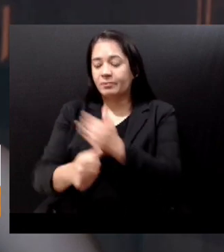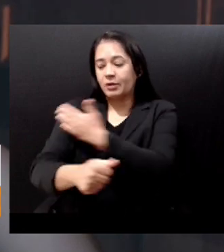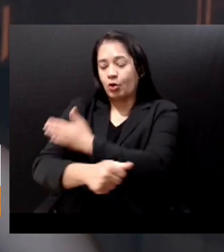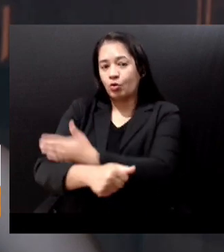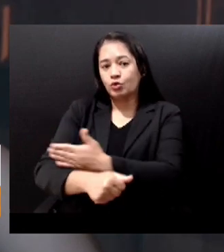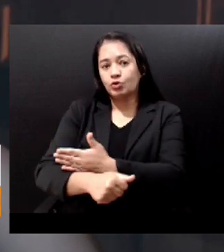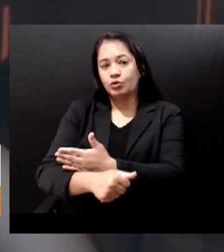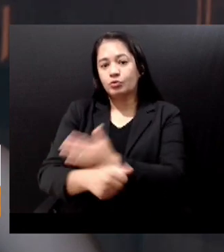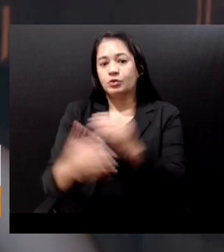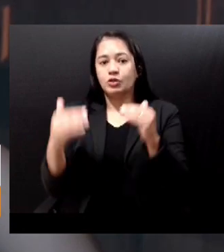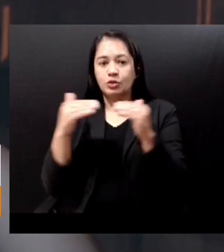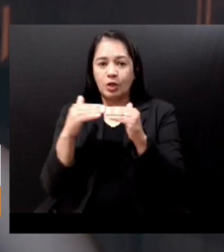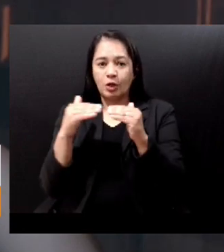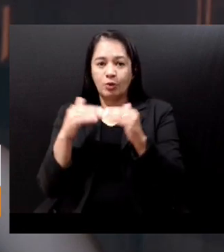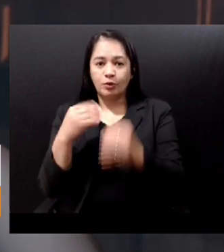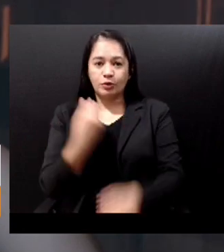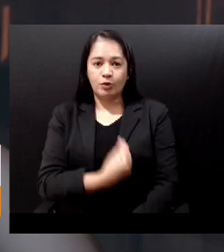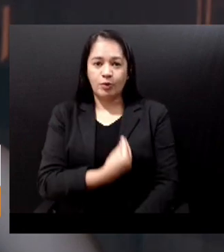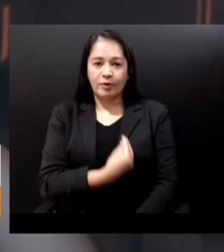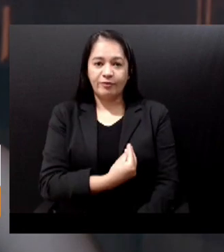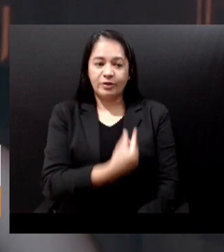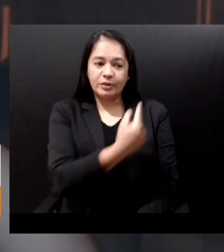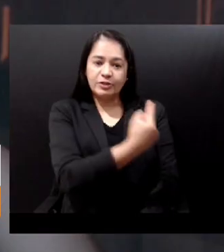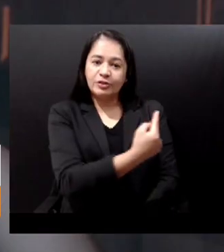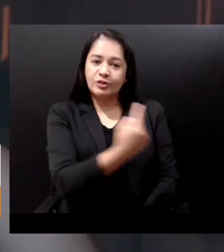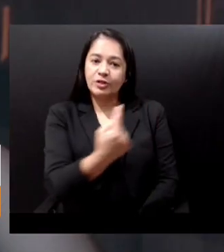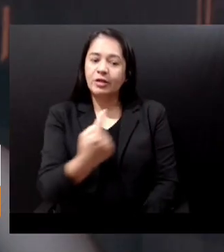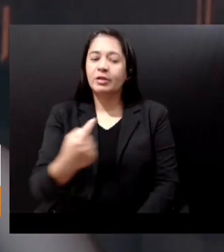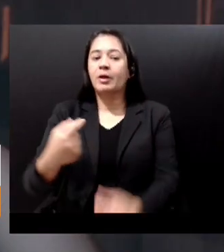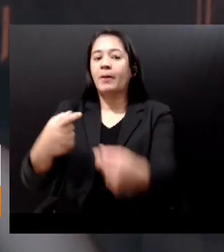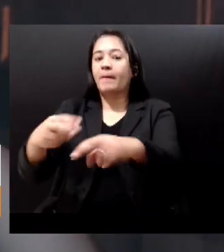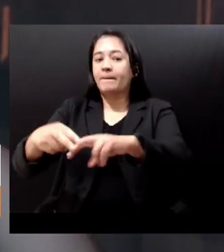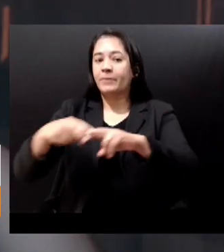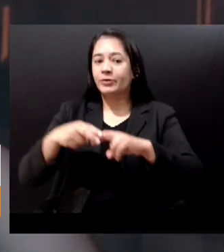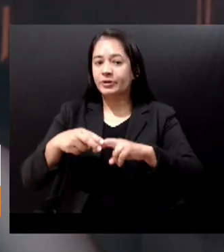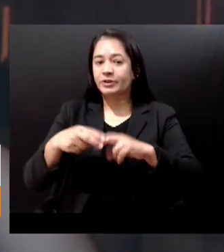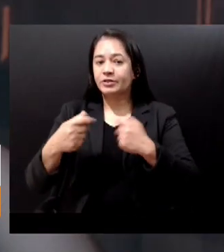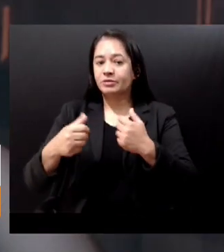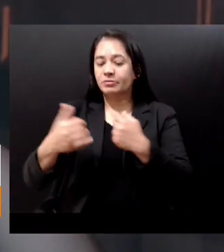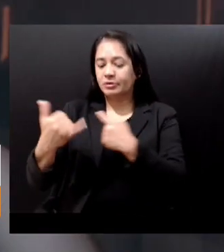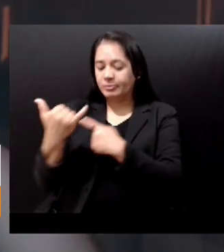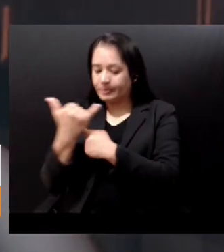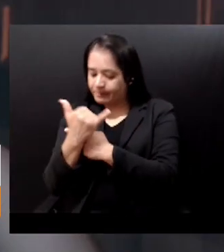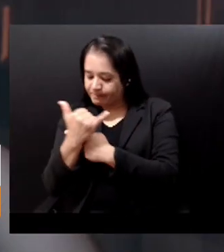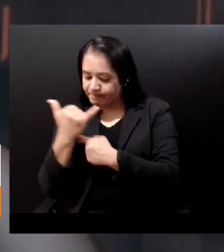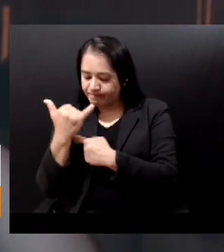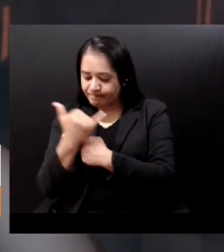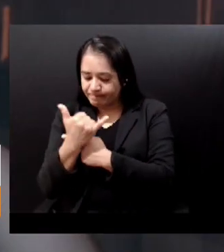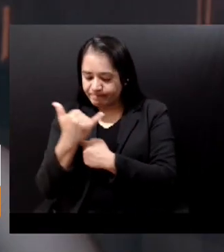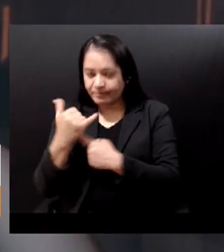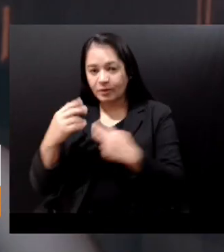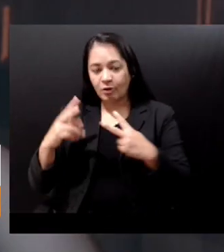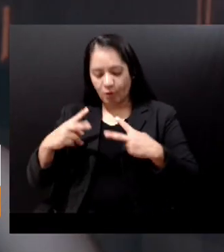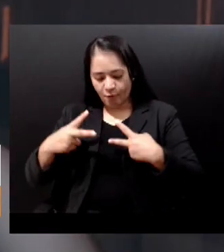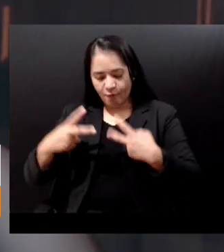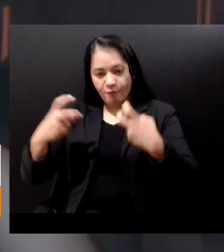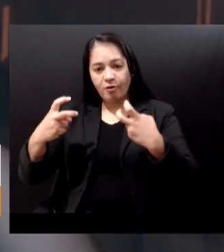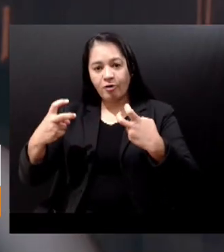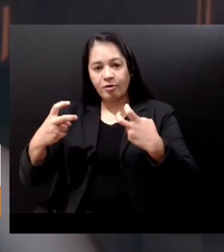isso talvez precise de um autoexame mais minucioso, um olhar para si que